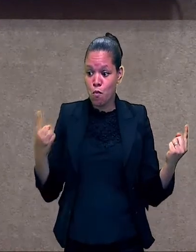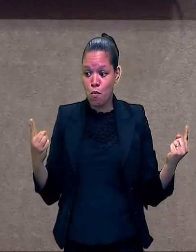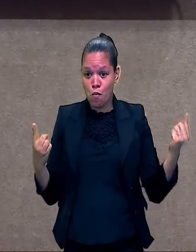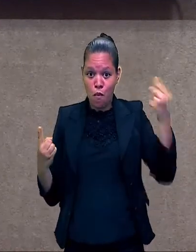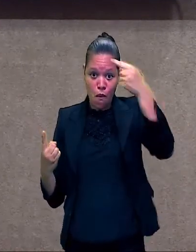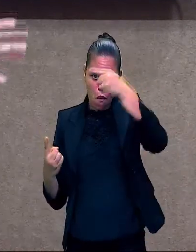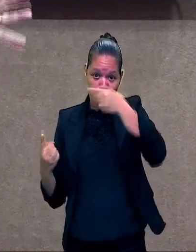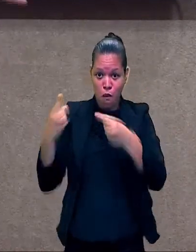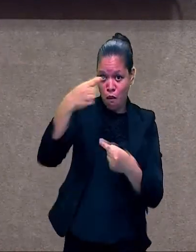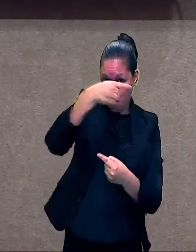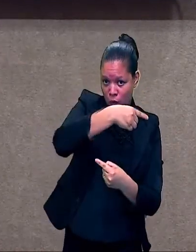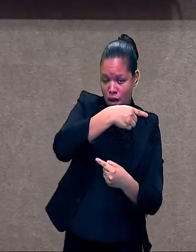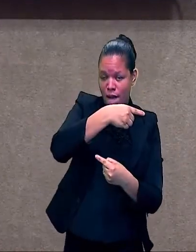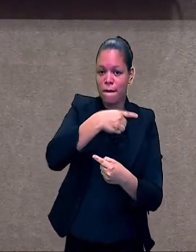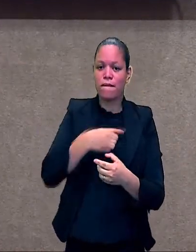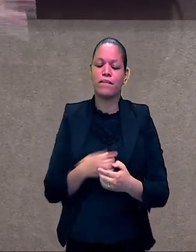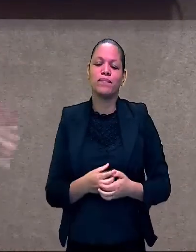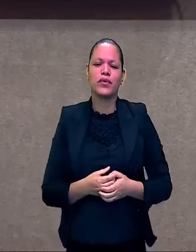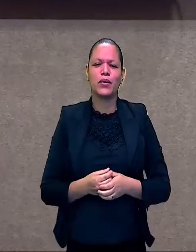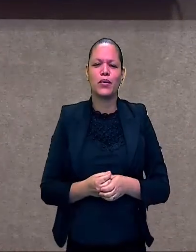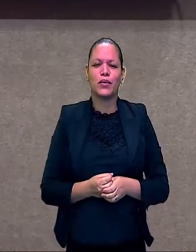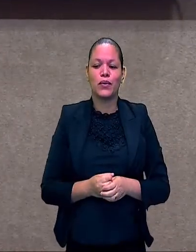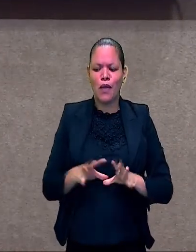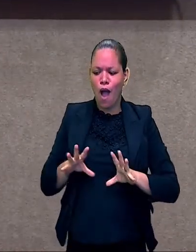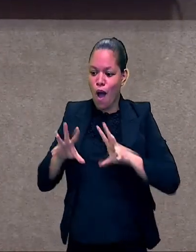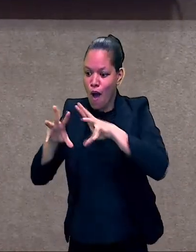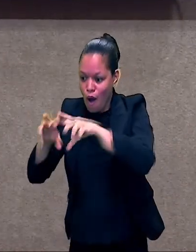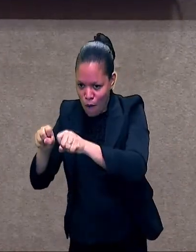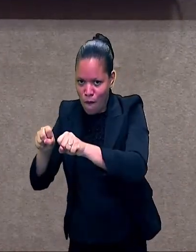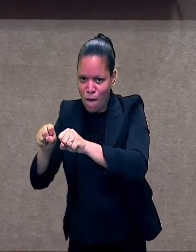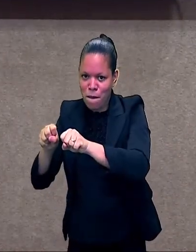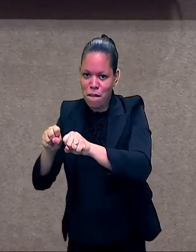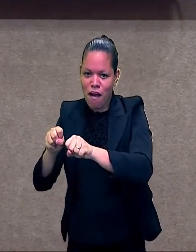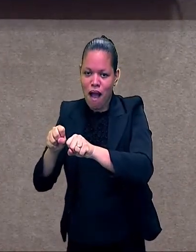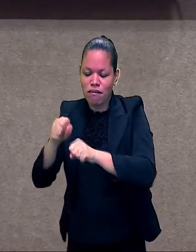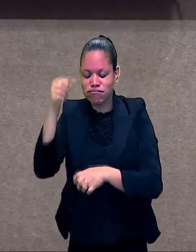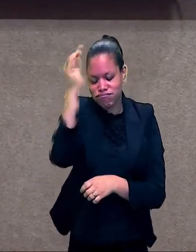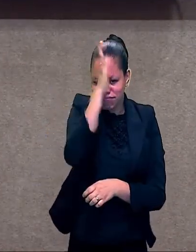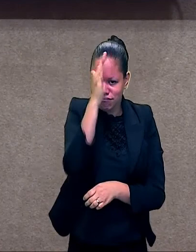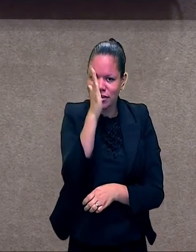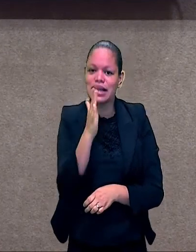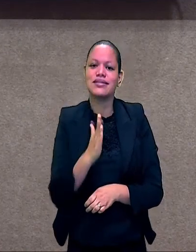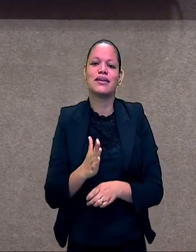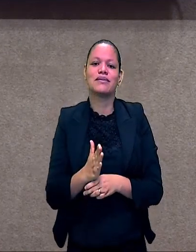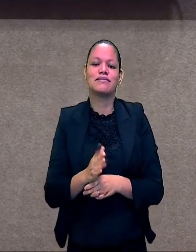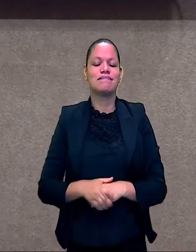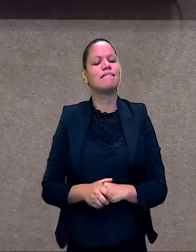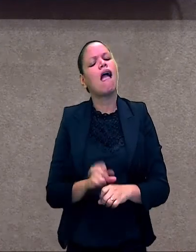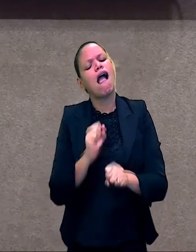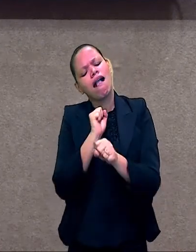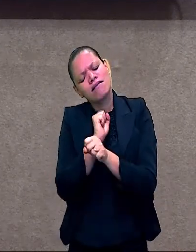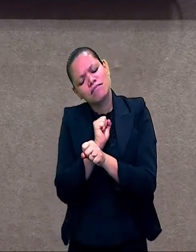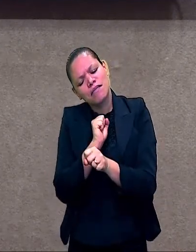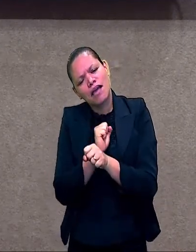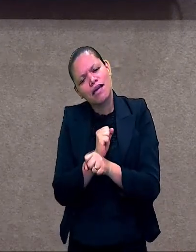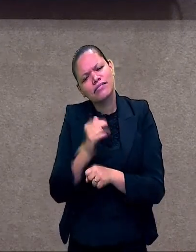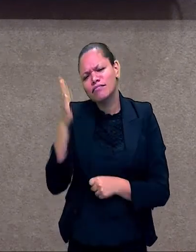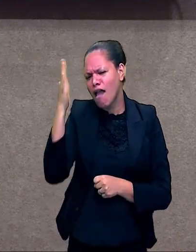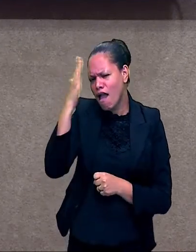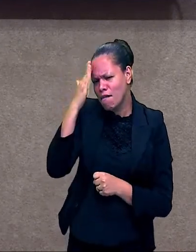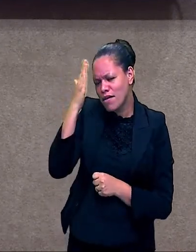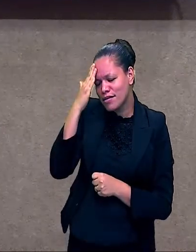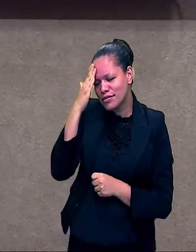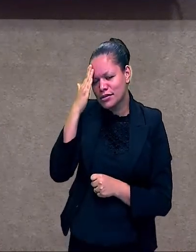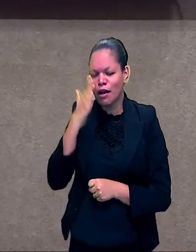nós conseguimos ocupar todo o território brasileiro. Espero que vocês tenham aprendido e